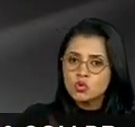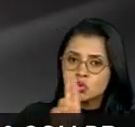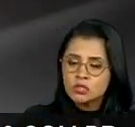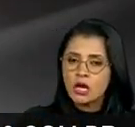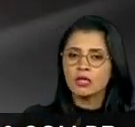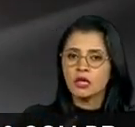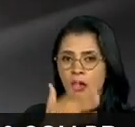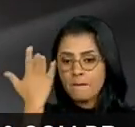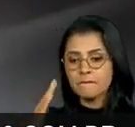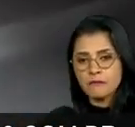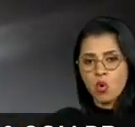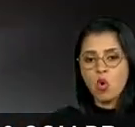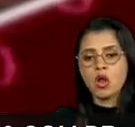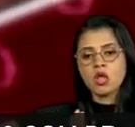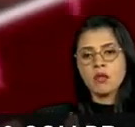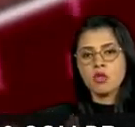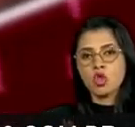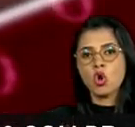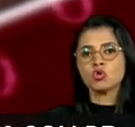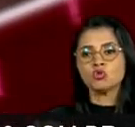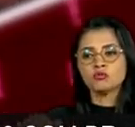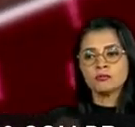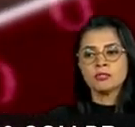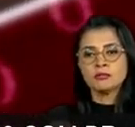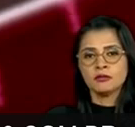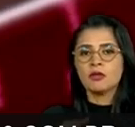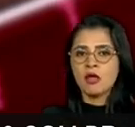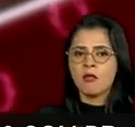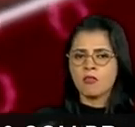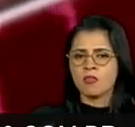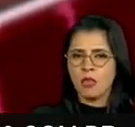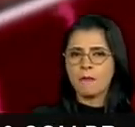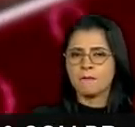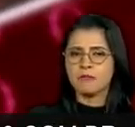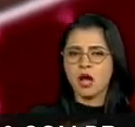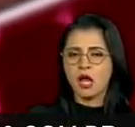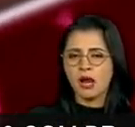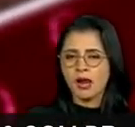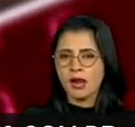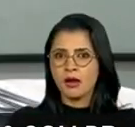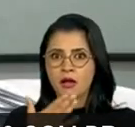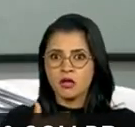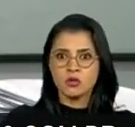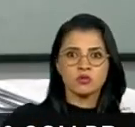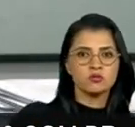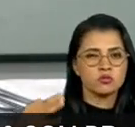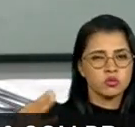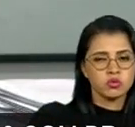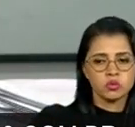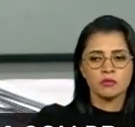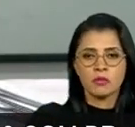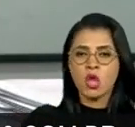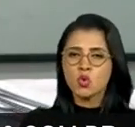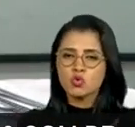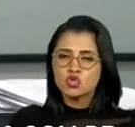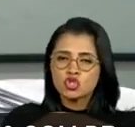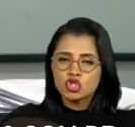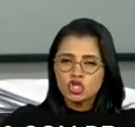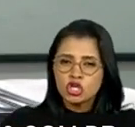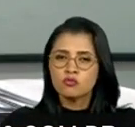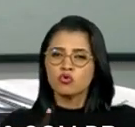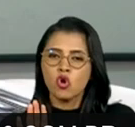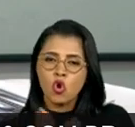por cibercriminosos para ataques também cada vez mais sofisticados. Novos tipos de fraude surgem